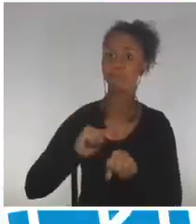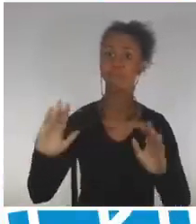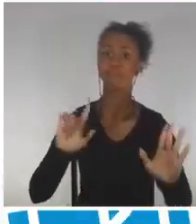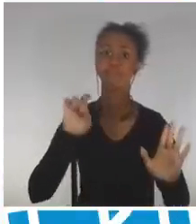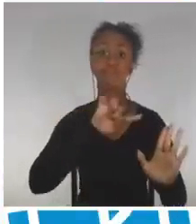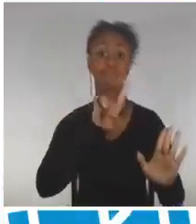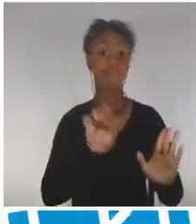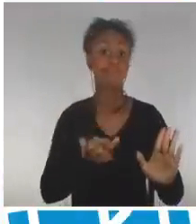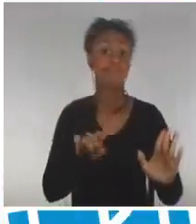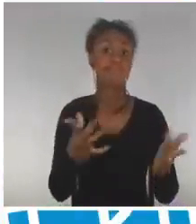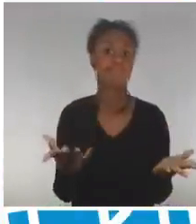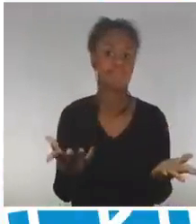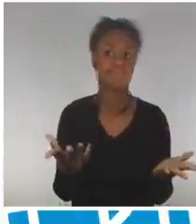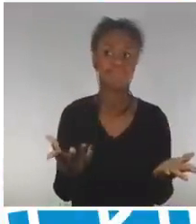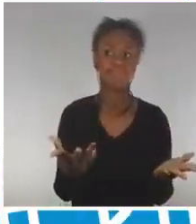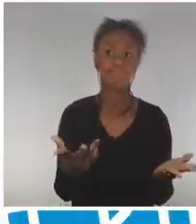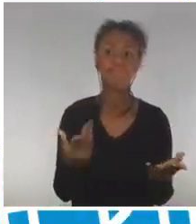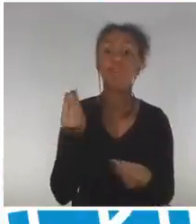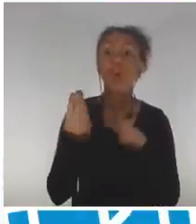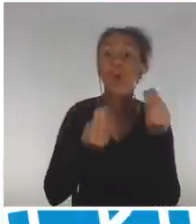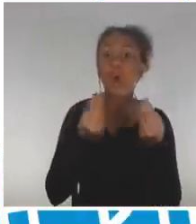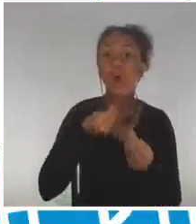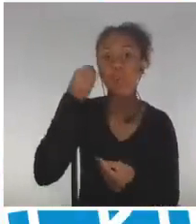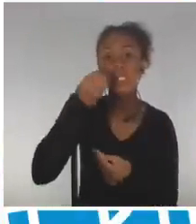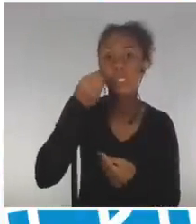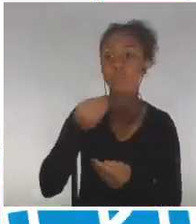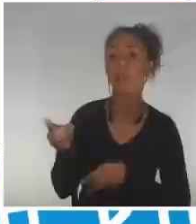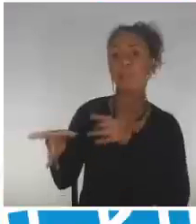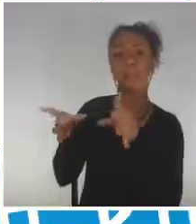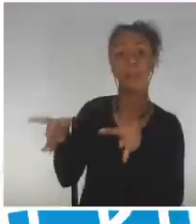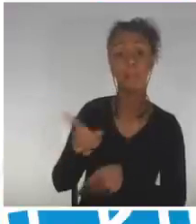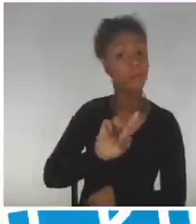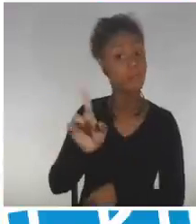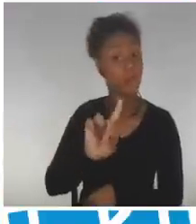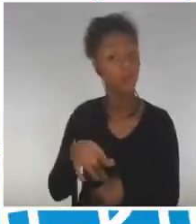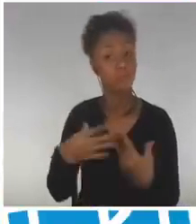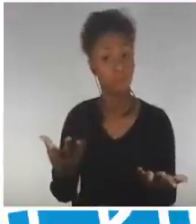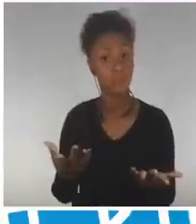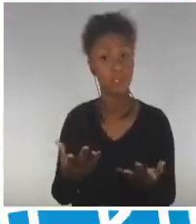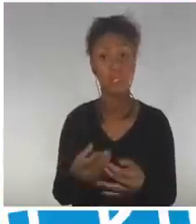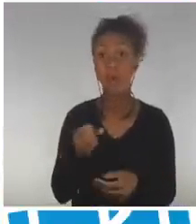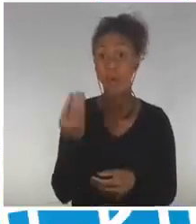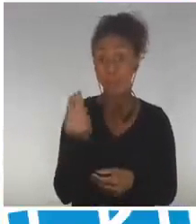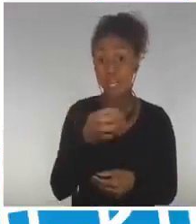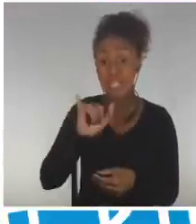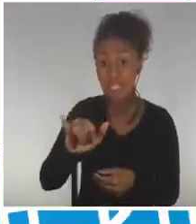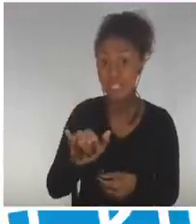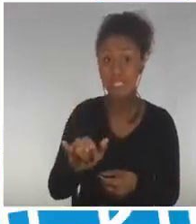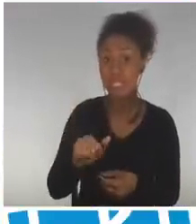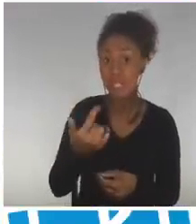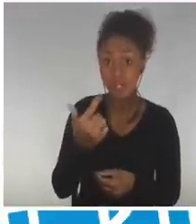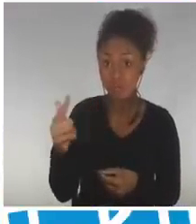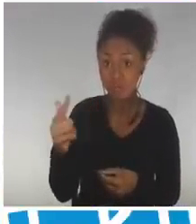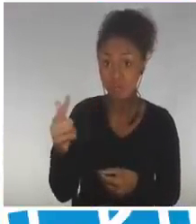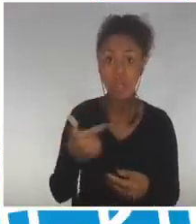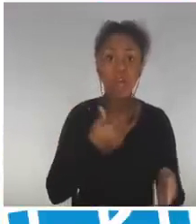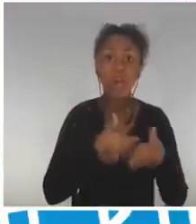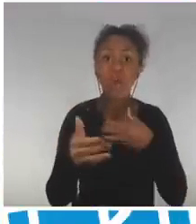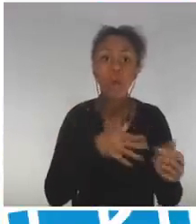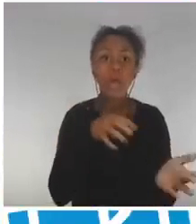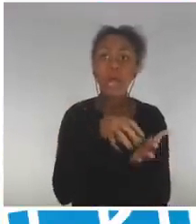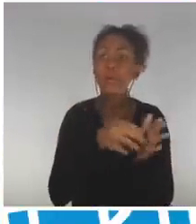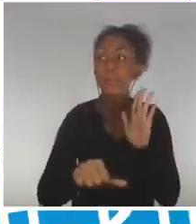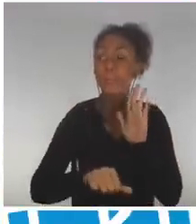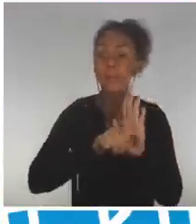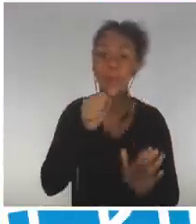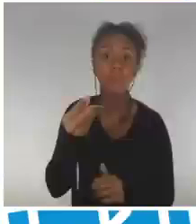lançar a mão dessa experiência dessas instituições. Do contrário, né, qualquer outra instituição que venha se aventurar a fazer pela primeira vez